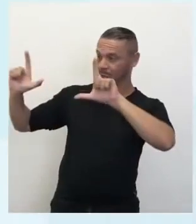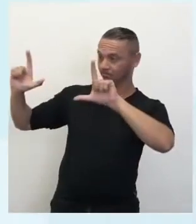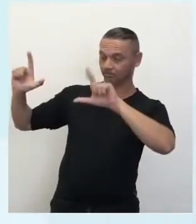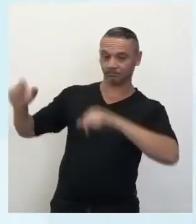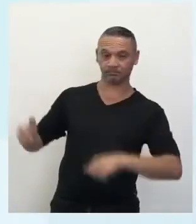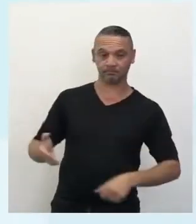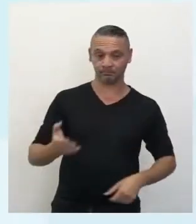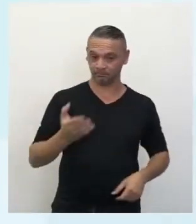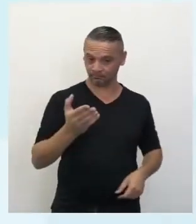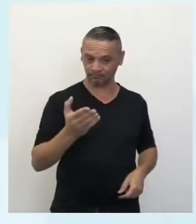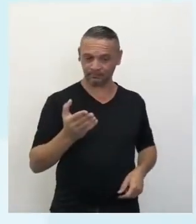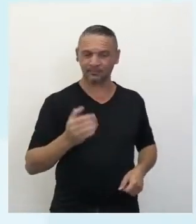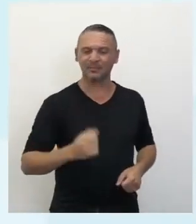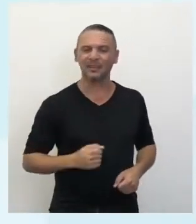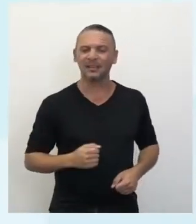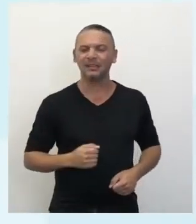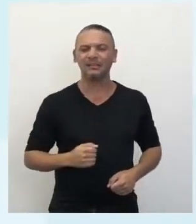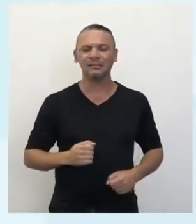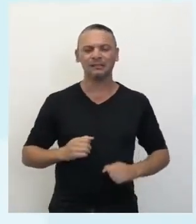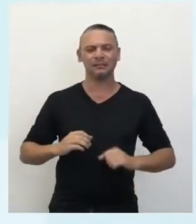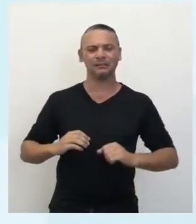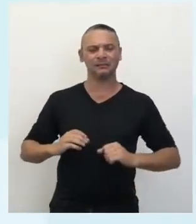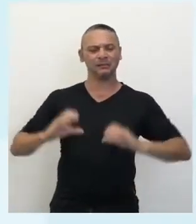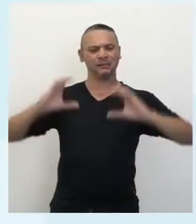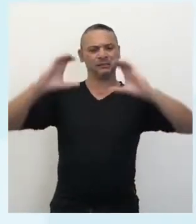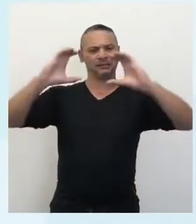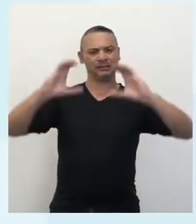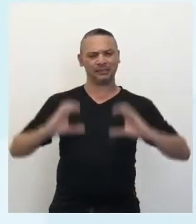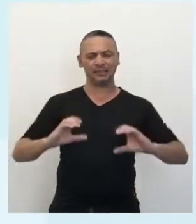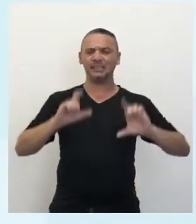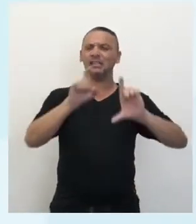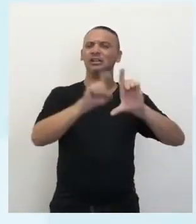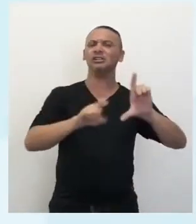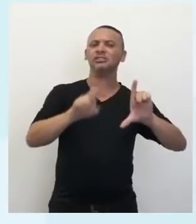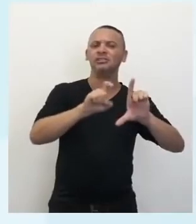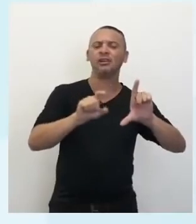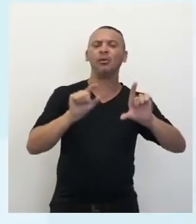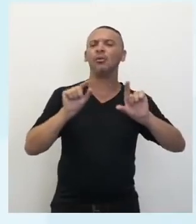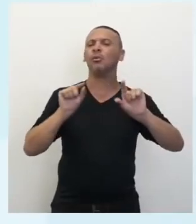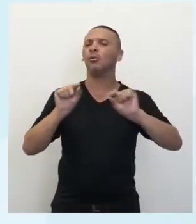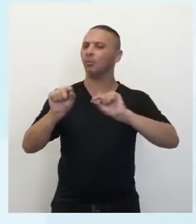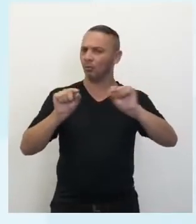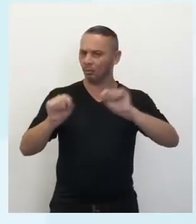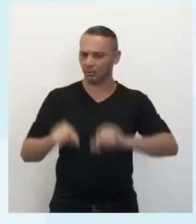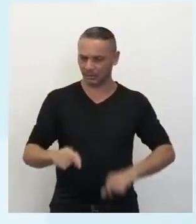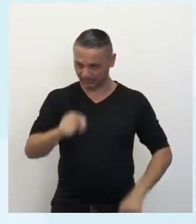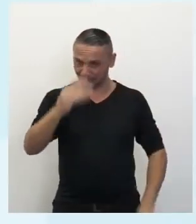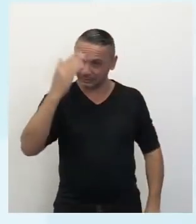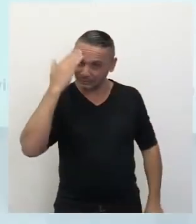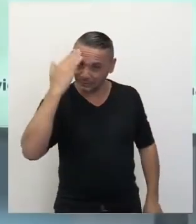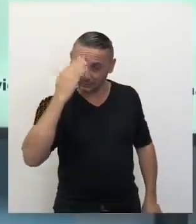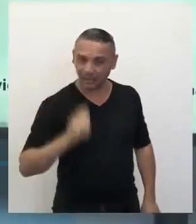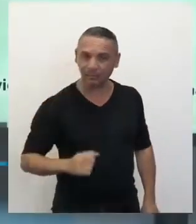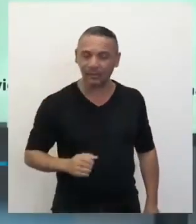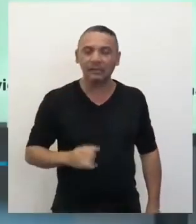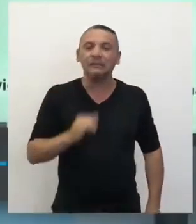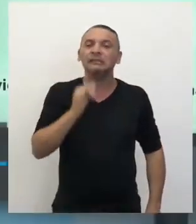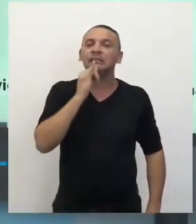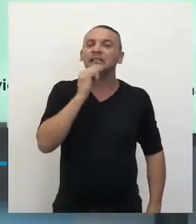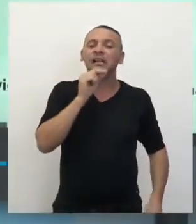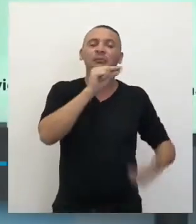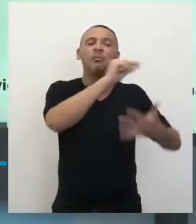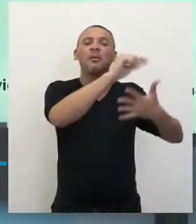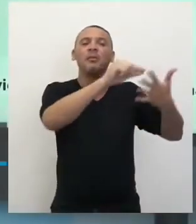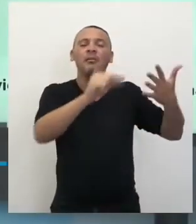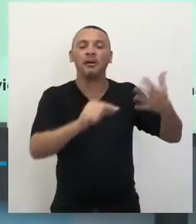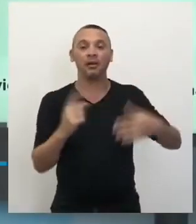8º ano, eles sabem o que é uma cidadania digital? O que é cidadania digital? Se eles sabem, que dê exemplos.